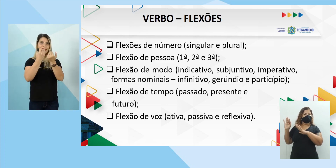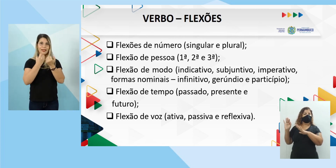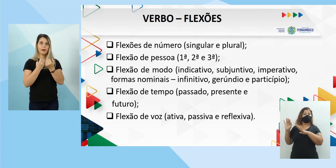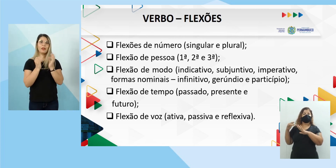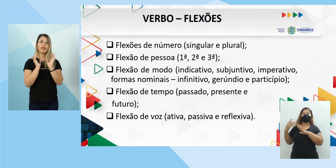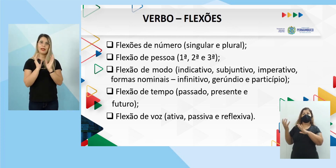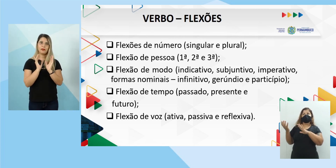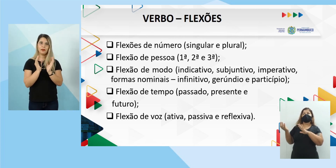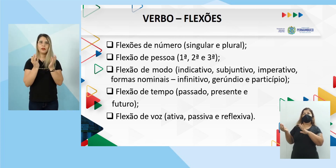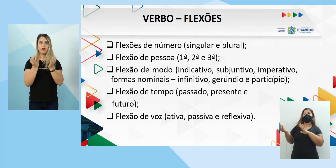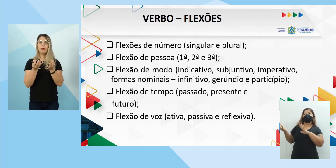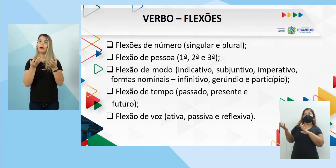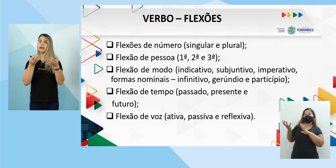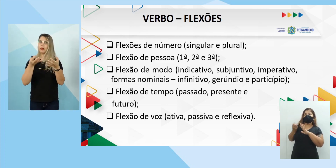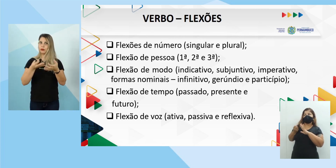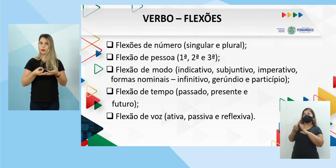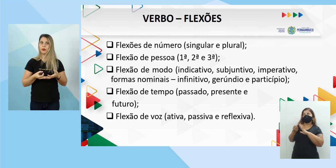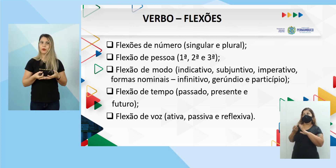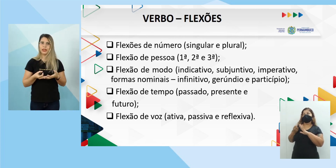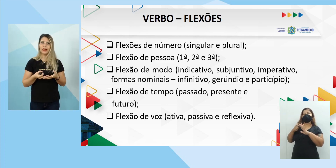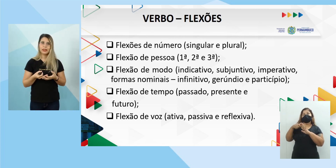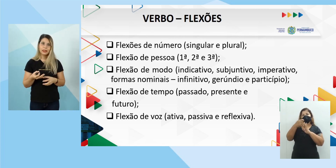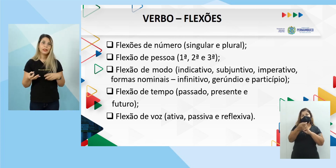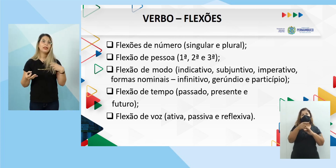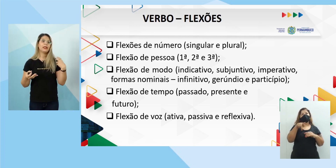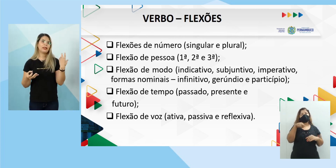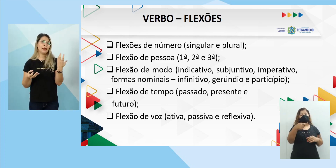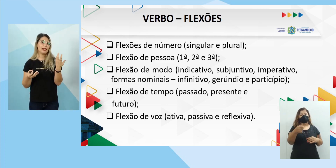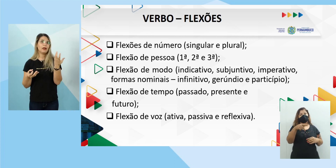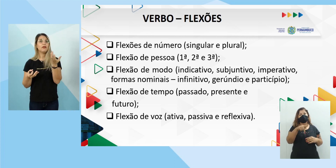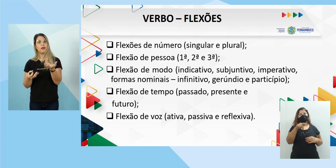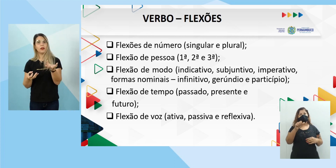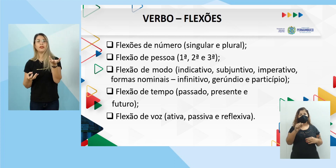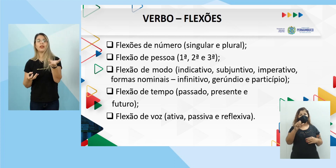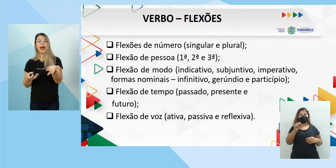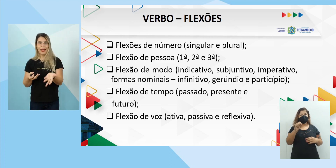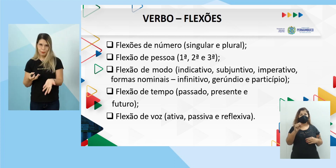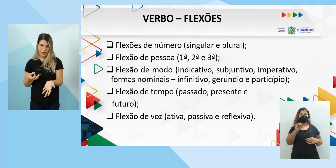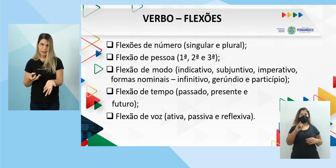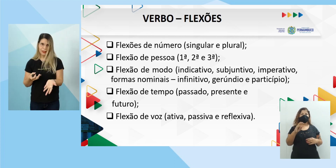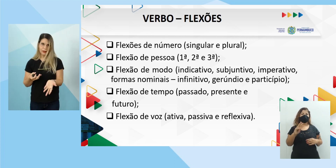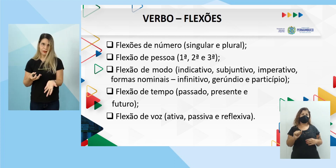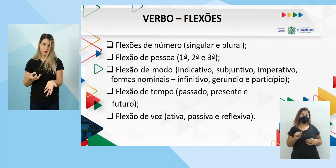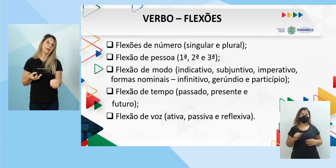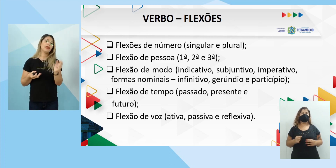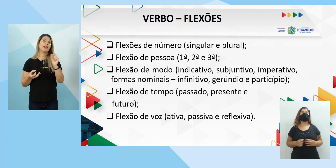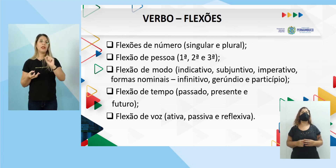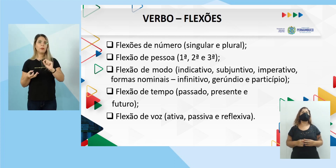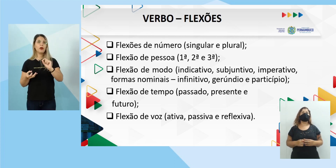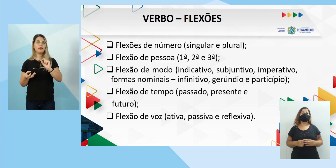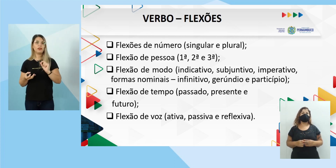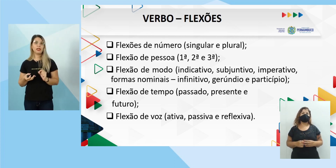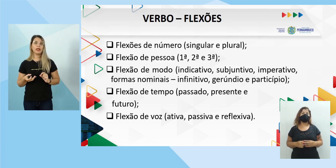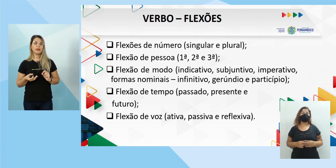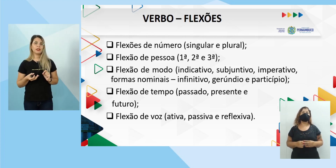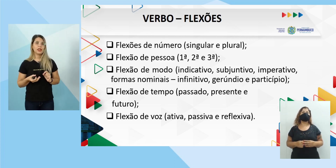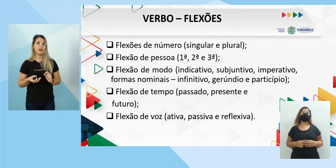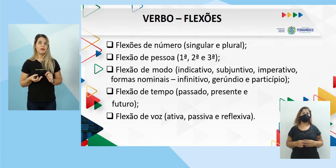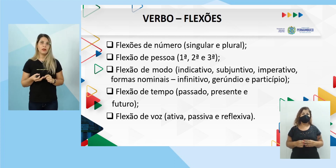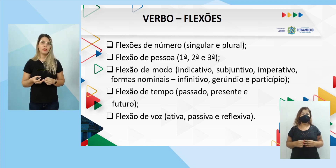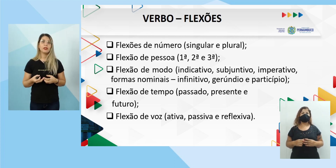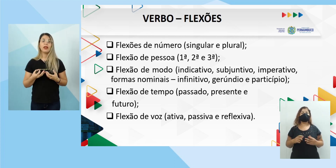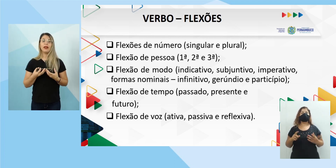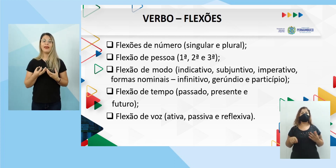recebe. E a voz verbal está construída aí na voz passiva. E por fim, a gente